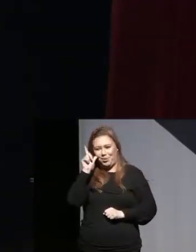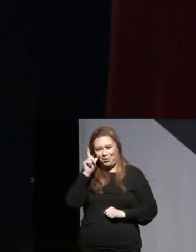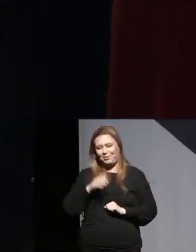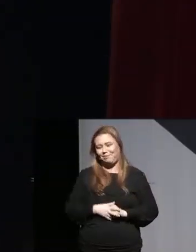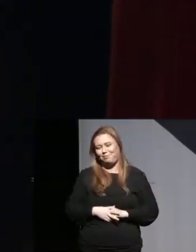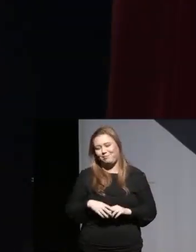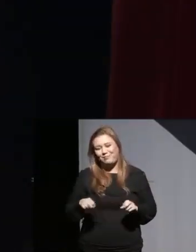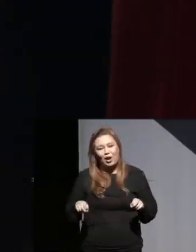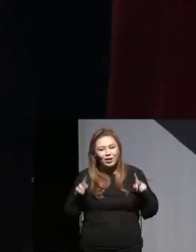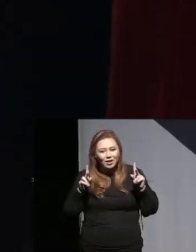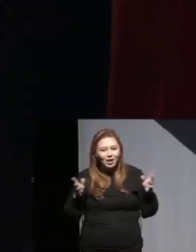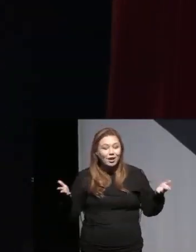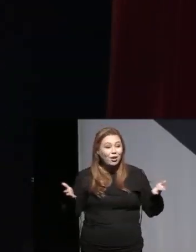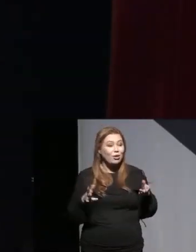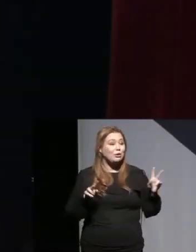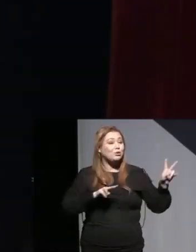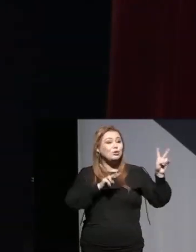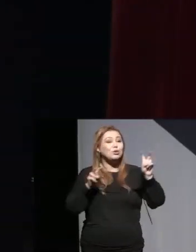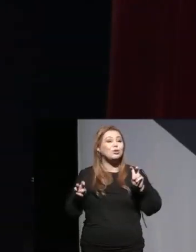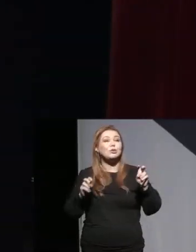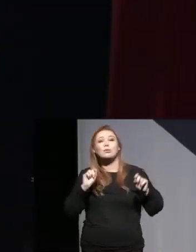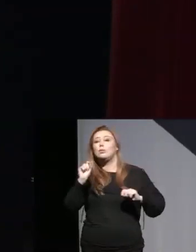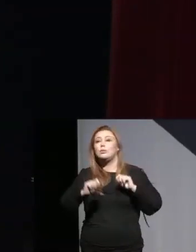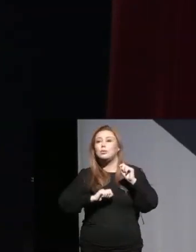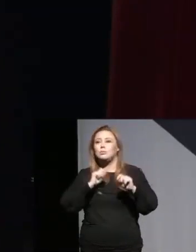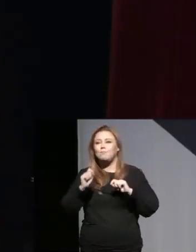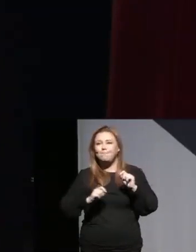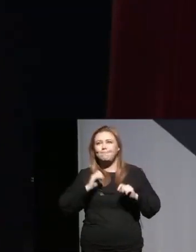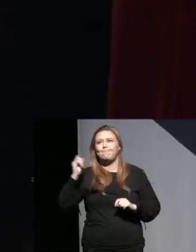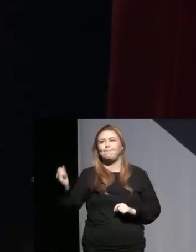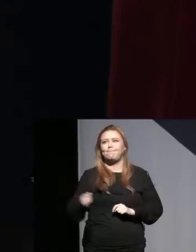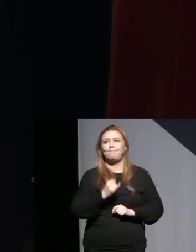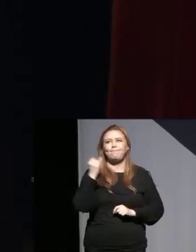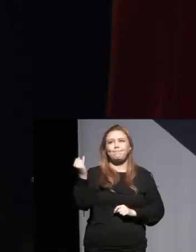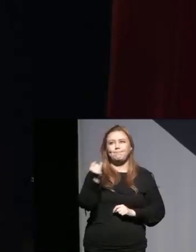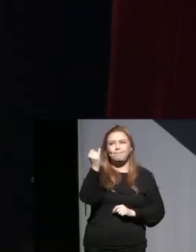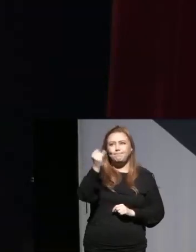forma, vamos falar sobre um assunto, um tema bastante importante.